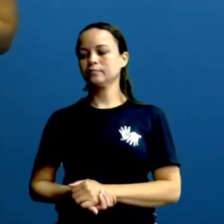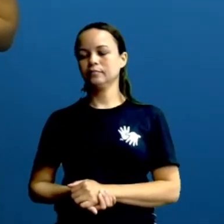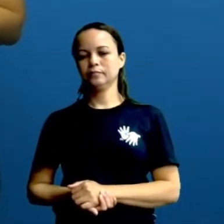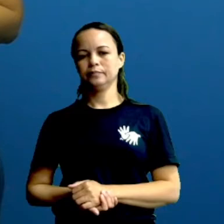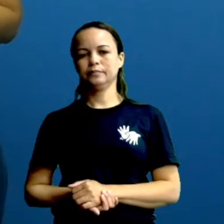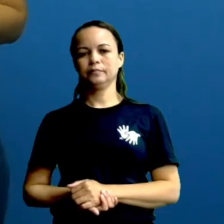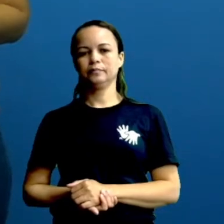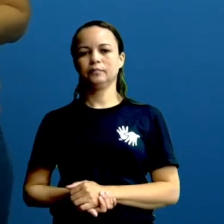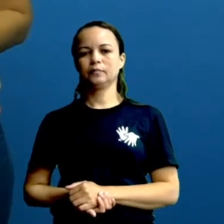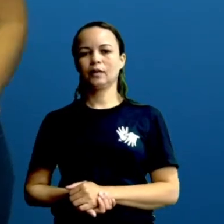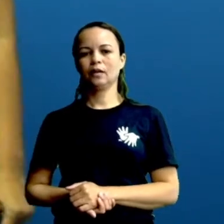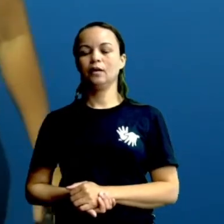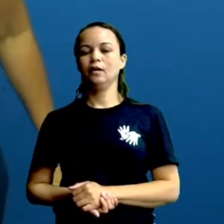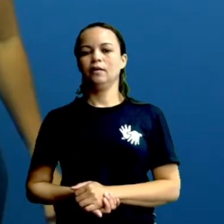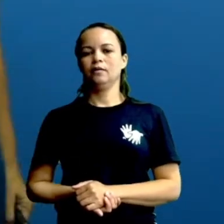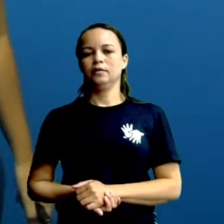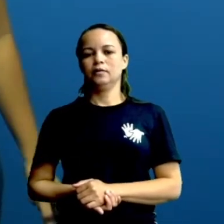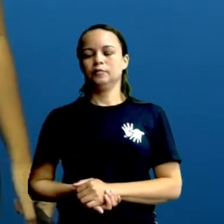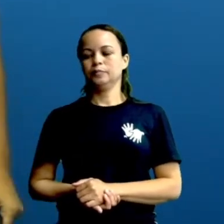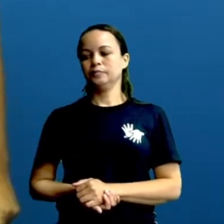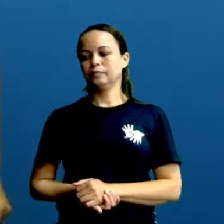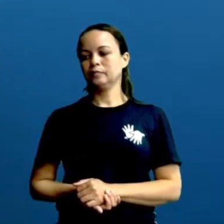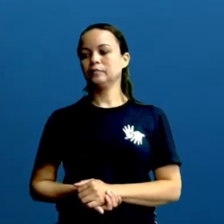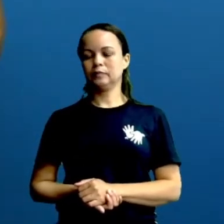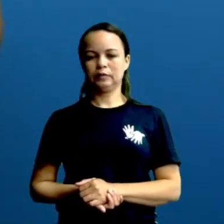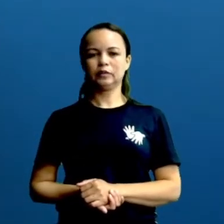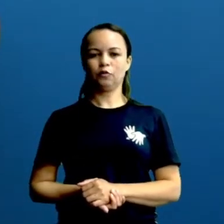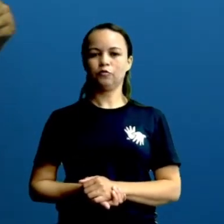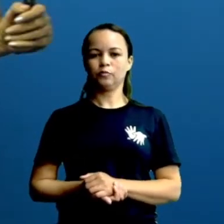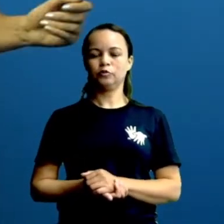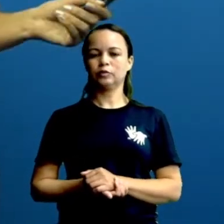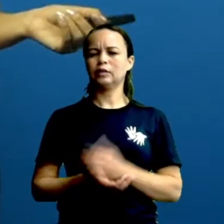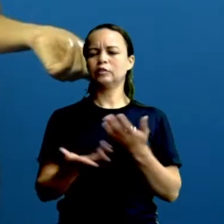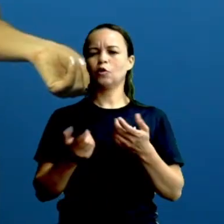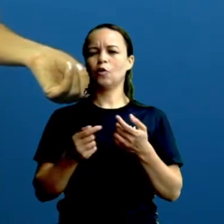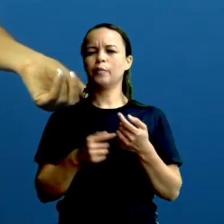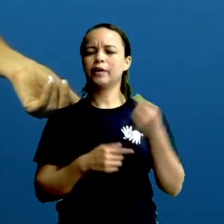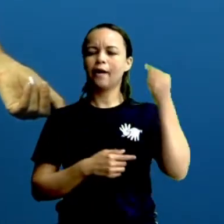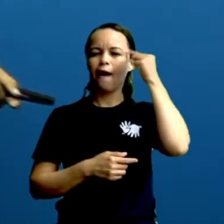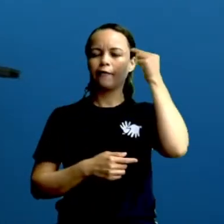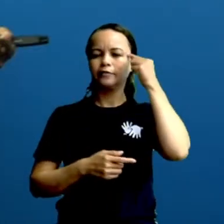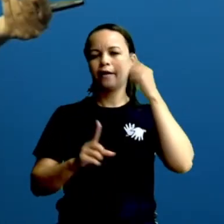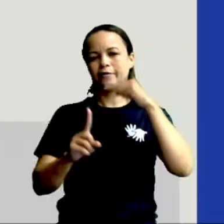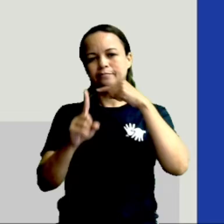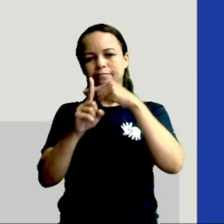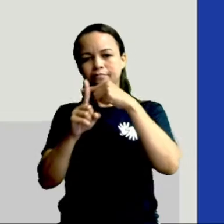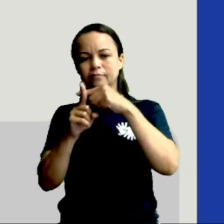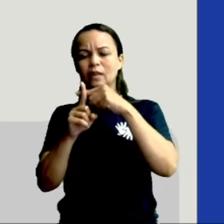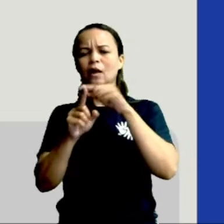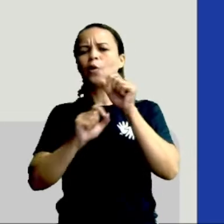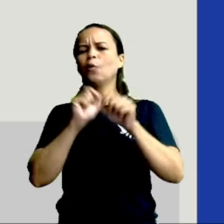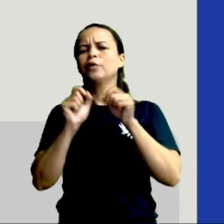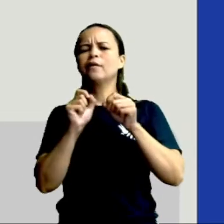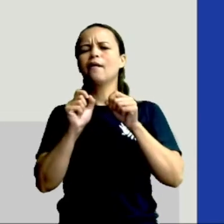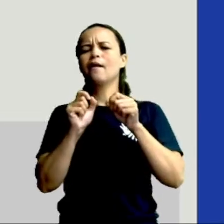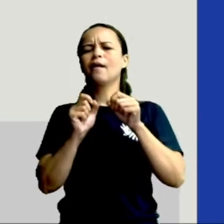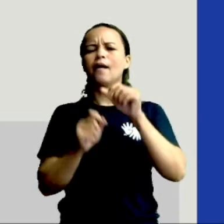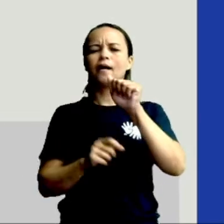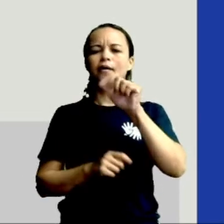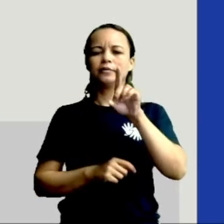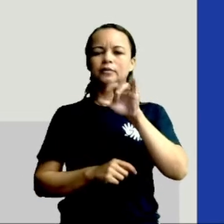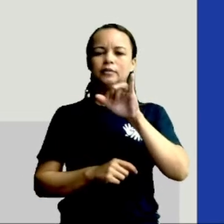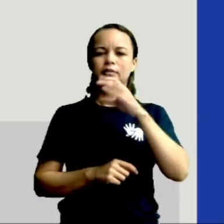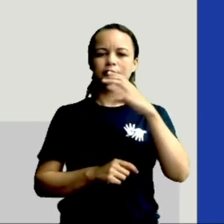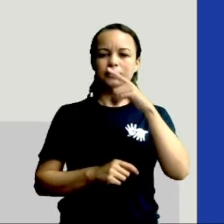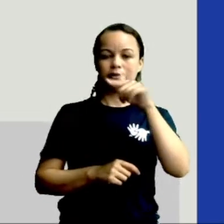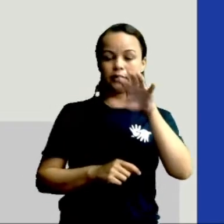lá? Então vamos fazer a retomada sobre as ideias de adição. Então, o que é a adição, né?